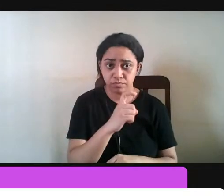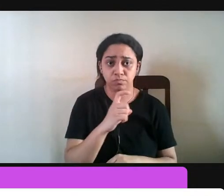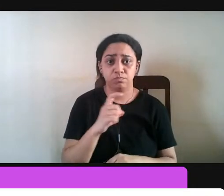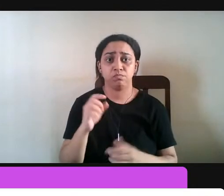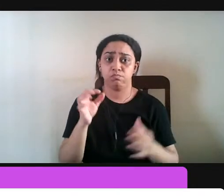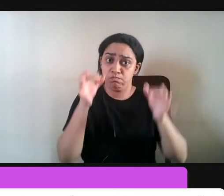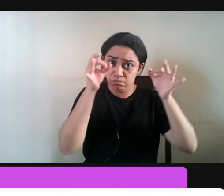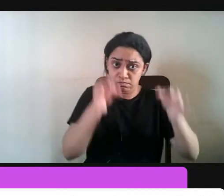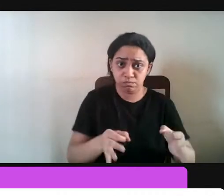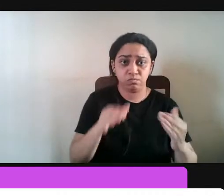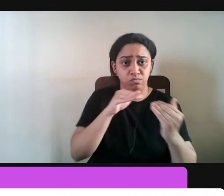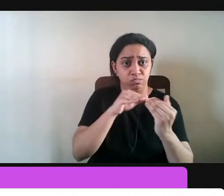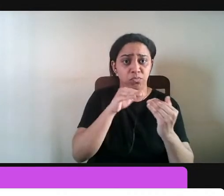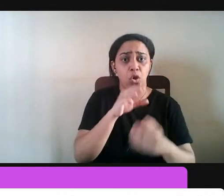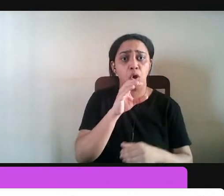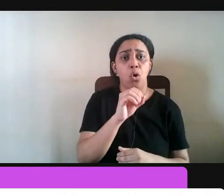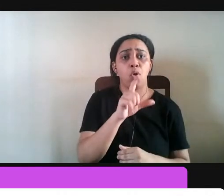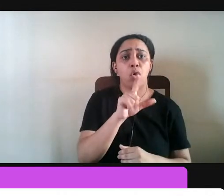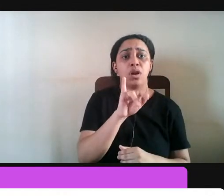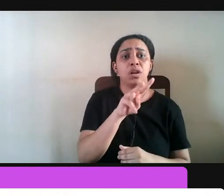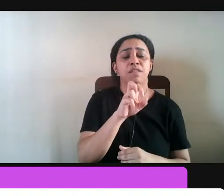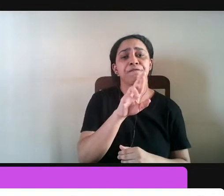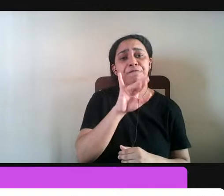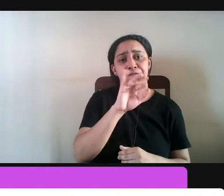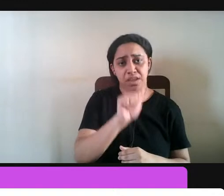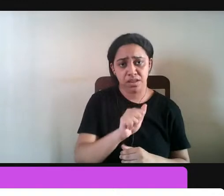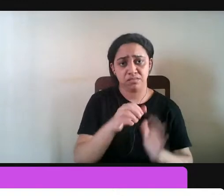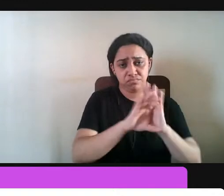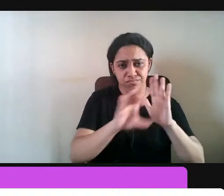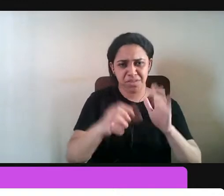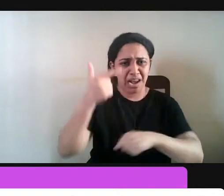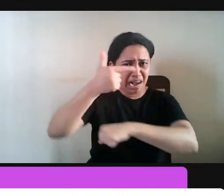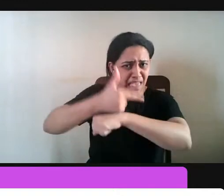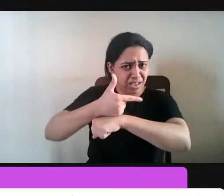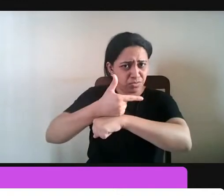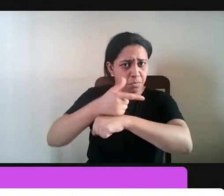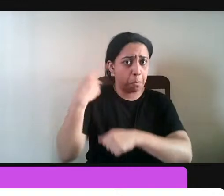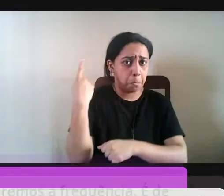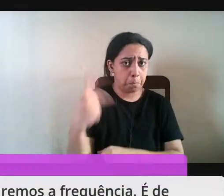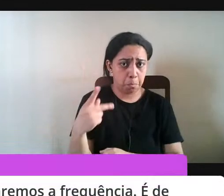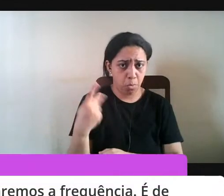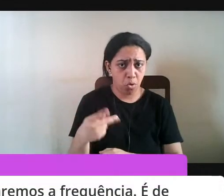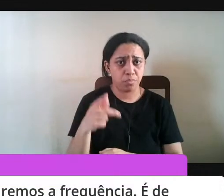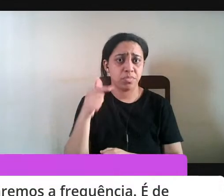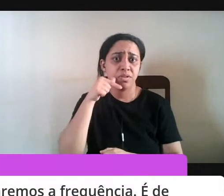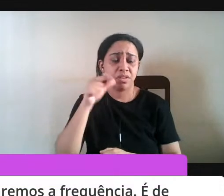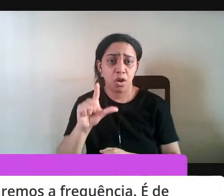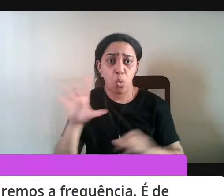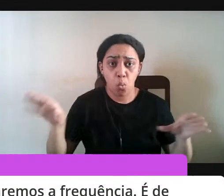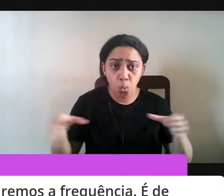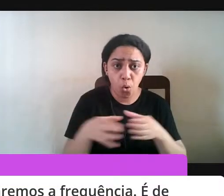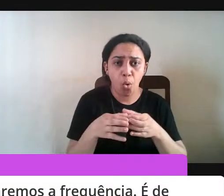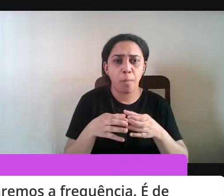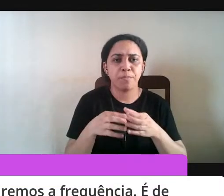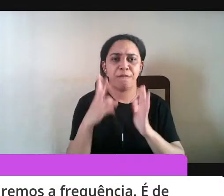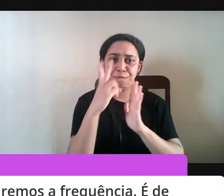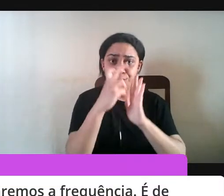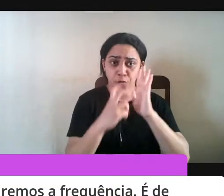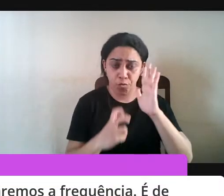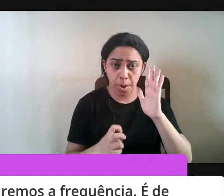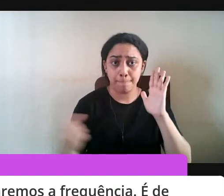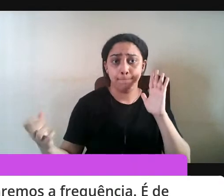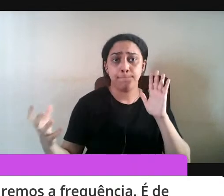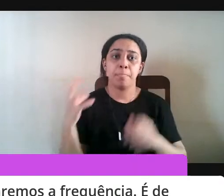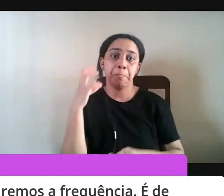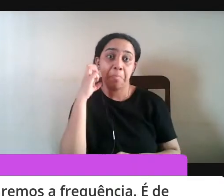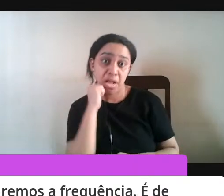defini-lo? O léxico de uma língua é constituído por um conjunto de vocábulos que representa o patrimônio